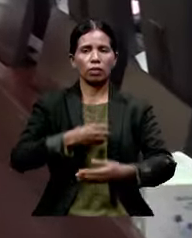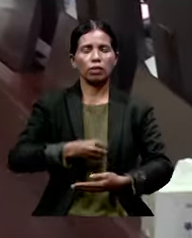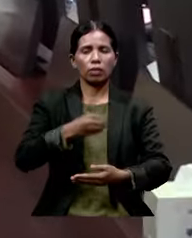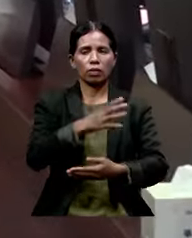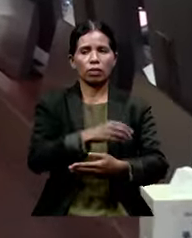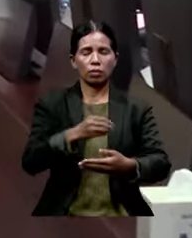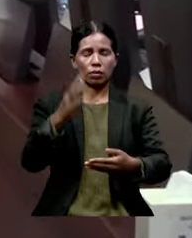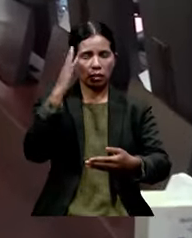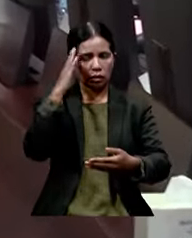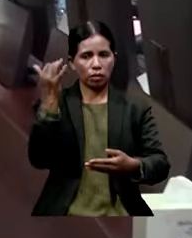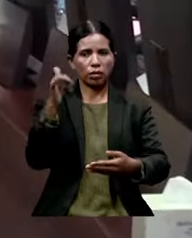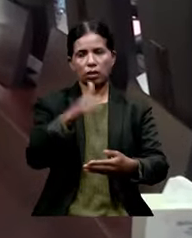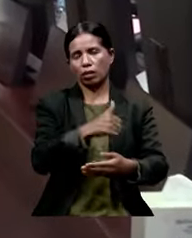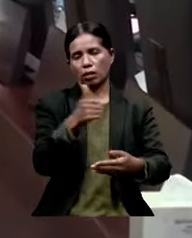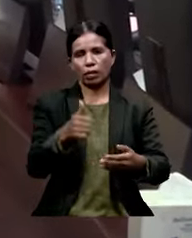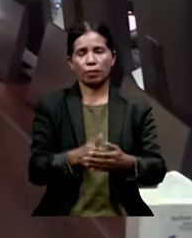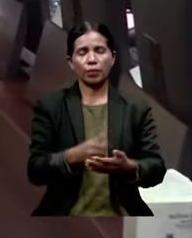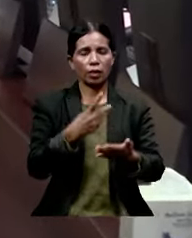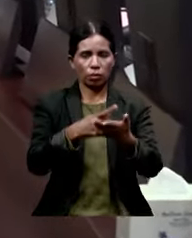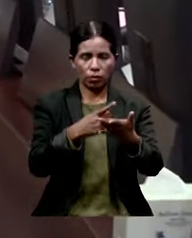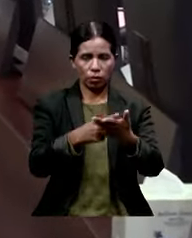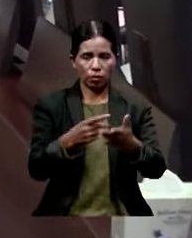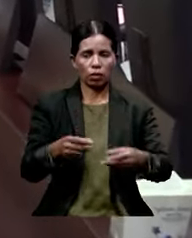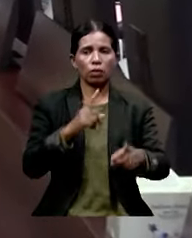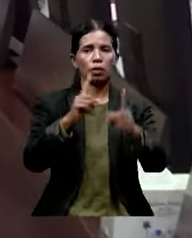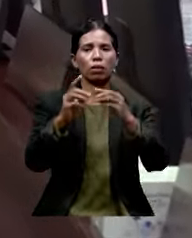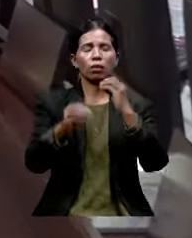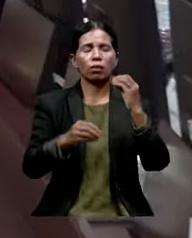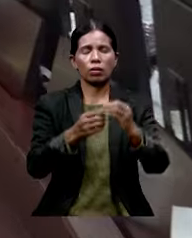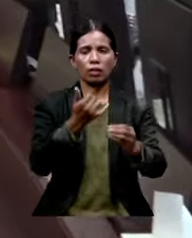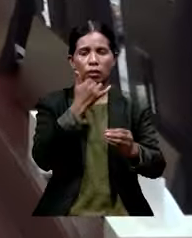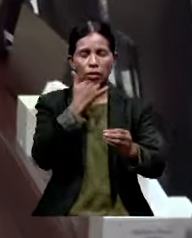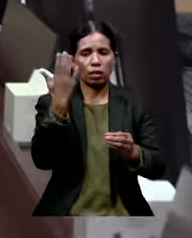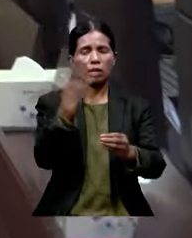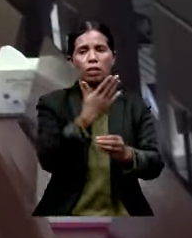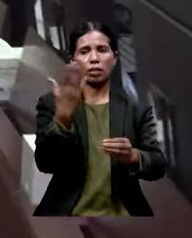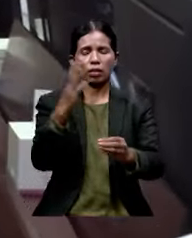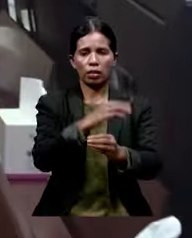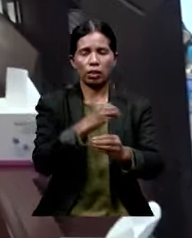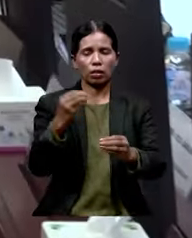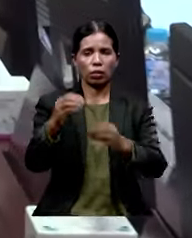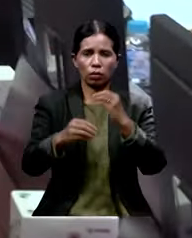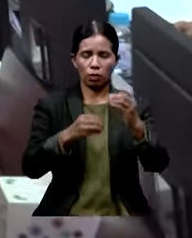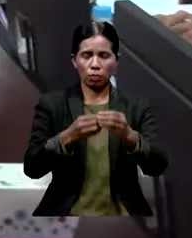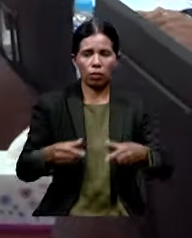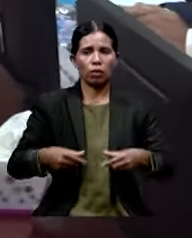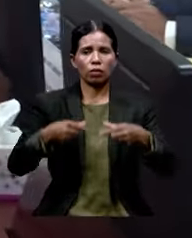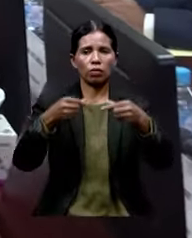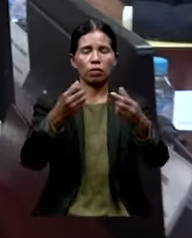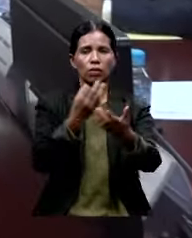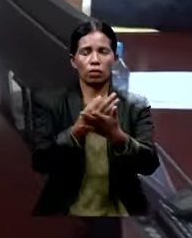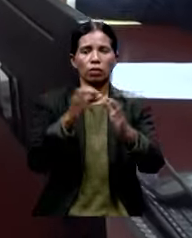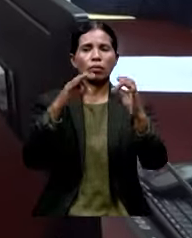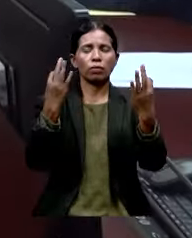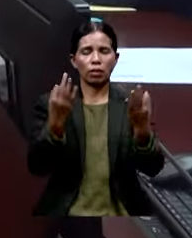acto reconhecimento Siraceluk. No proposta, né? Moça do Corizi, vai lanço e a legislação atual com a atribuição pensão da